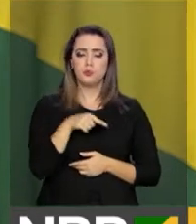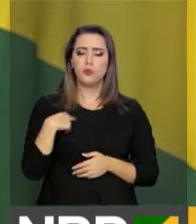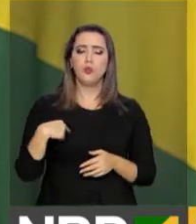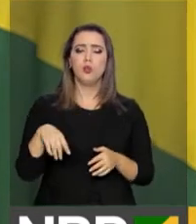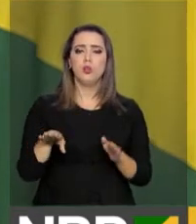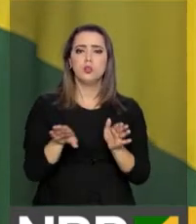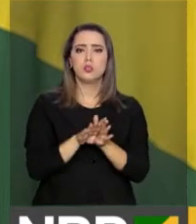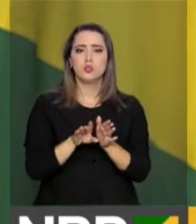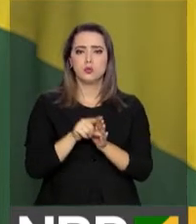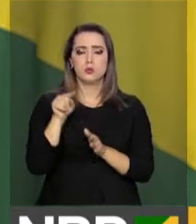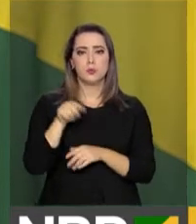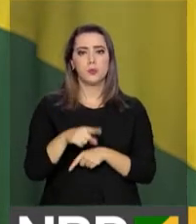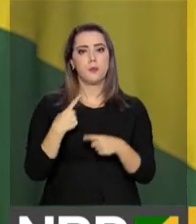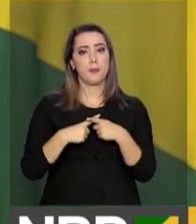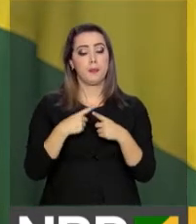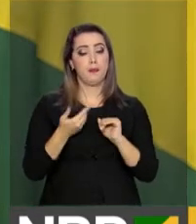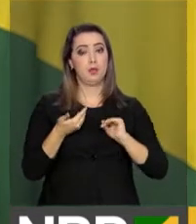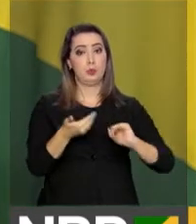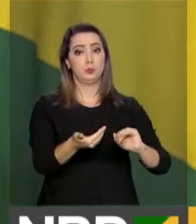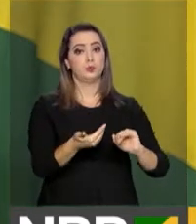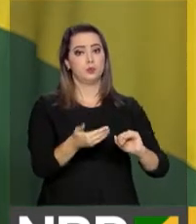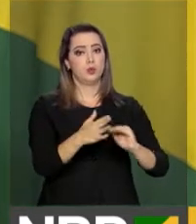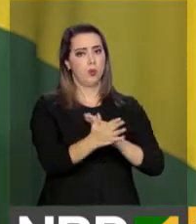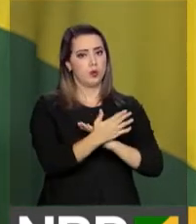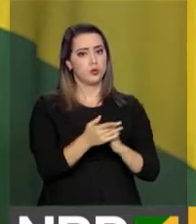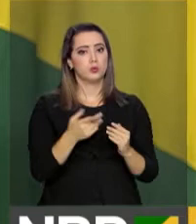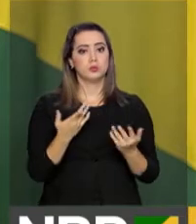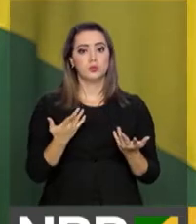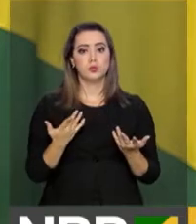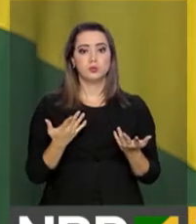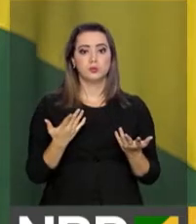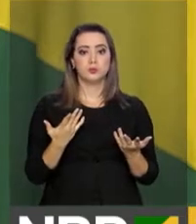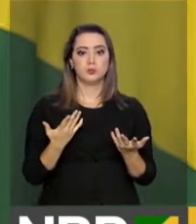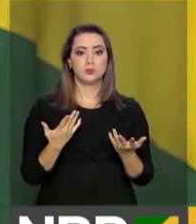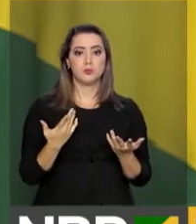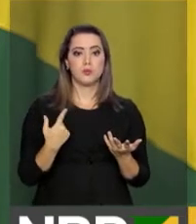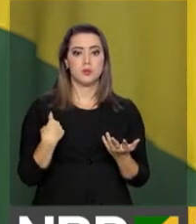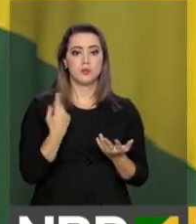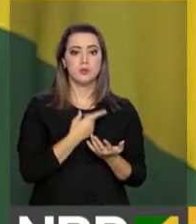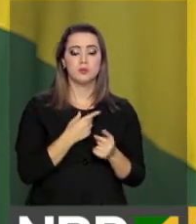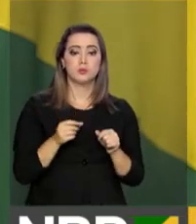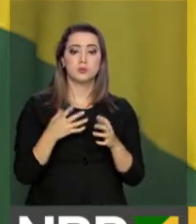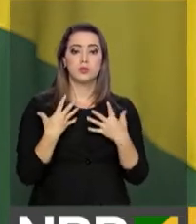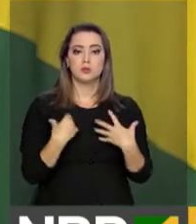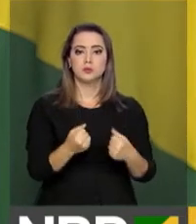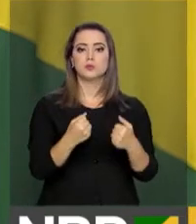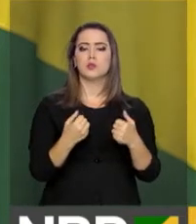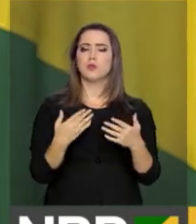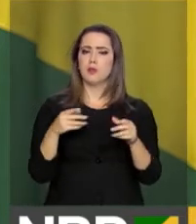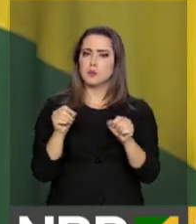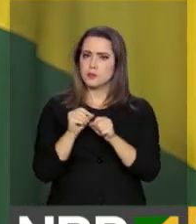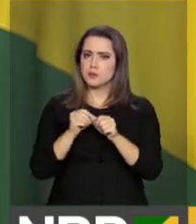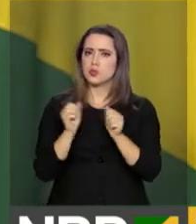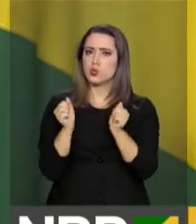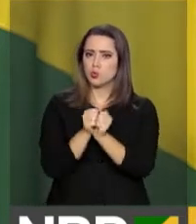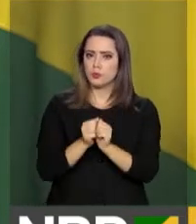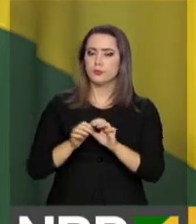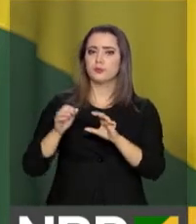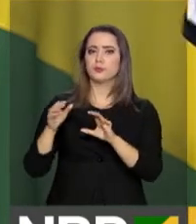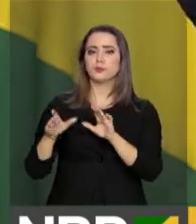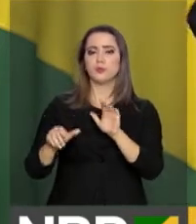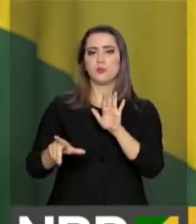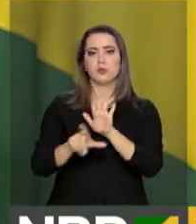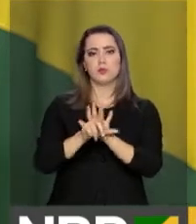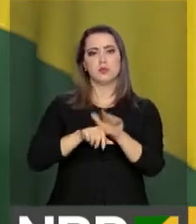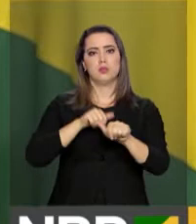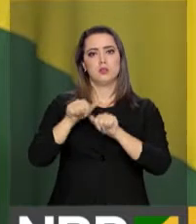em função do congresso nacional foi muito bem vamos tomar a reforma da previdência então o sujeito assim